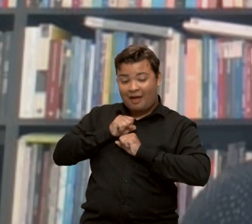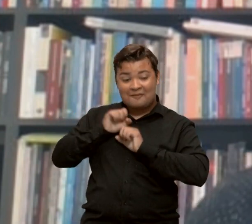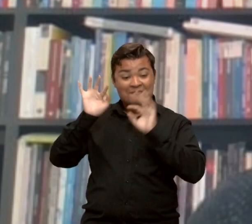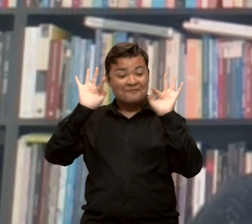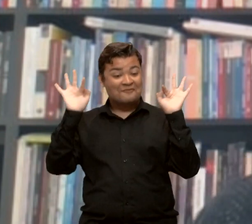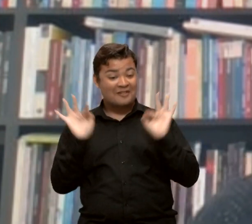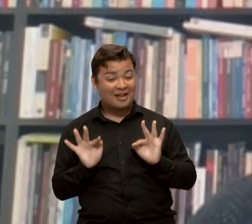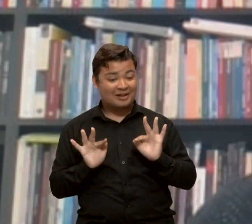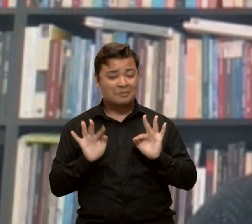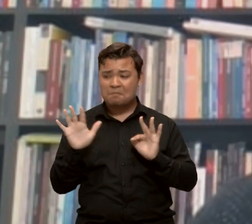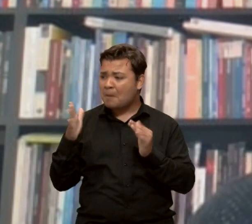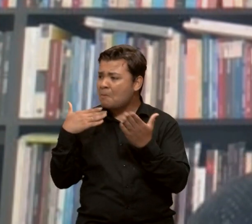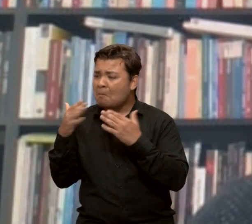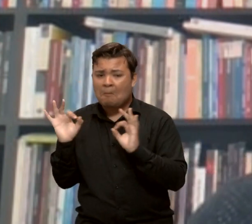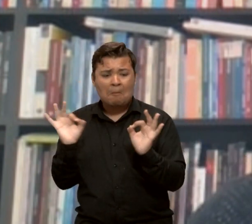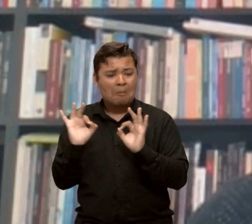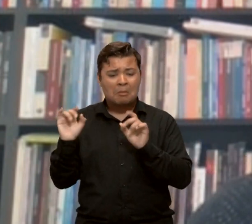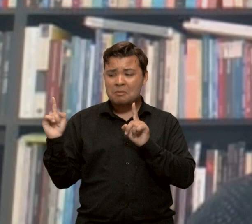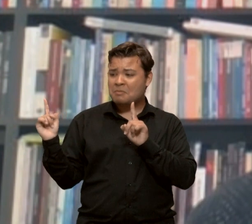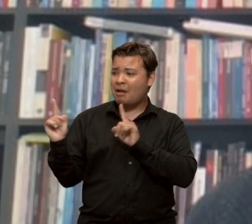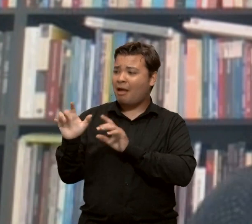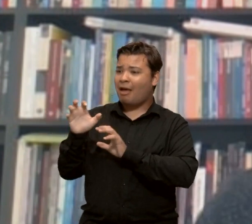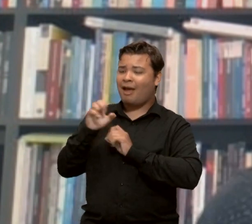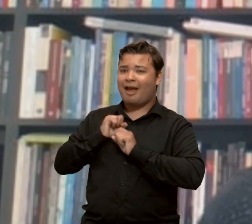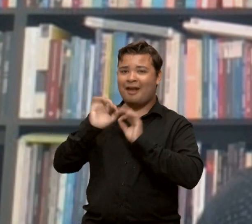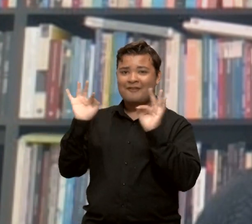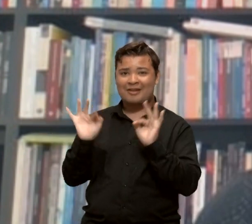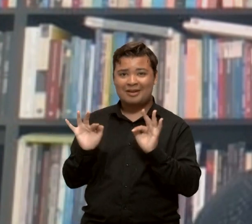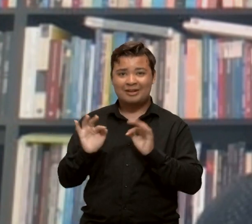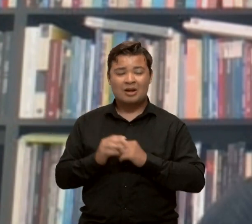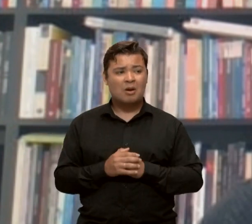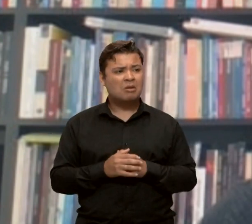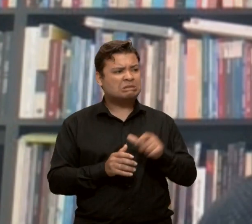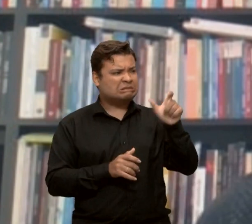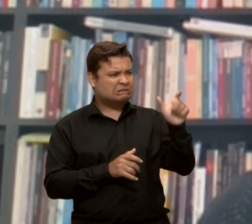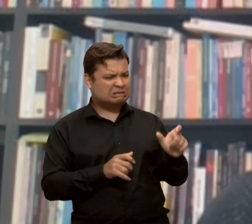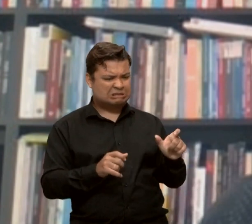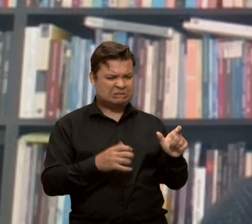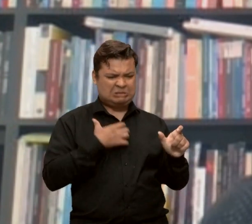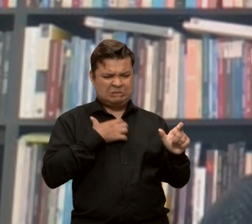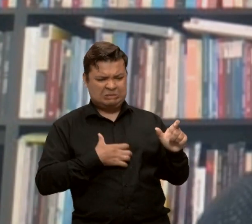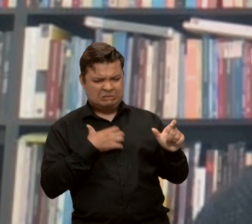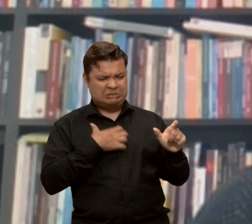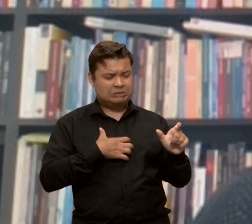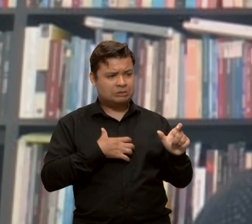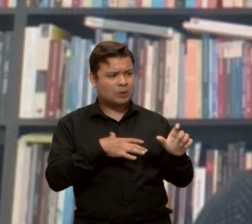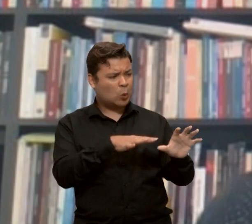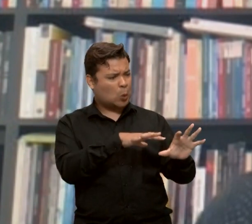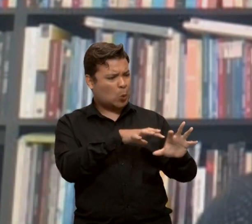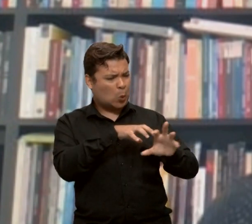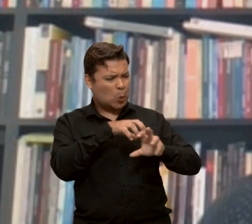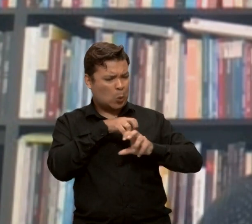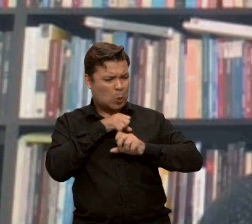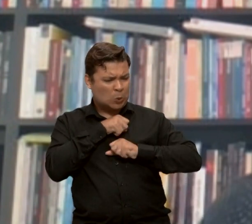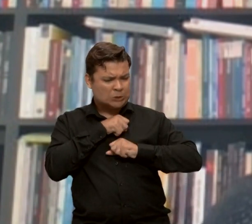termos conversado. Ou se alguém está bravo, aí também essa braveza, né, essa ira acaba sendo